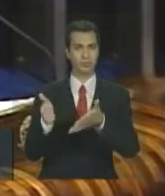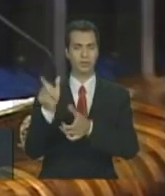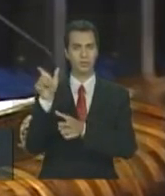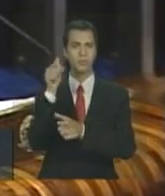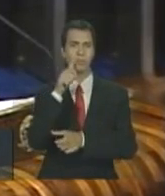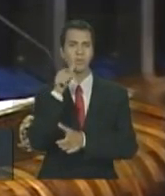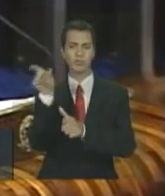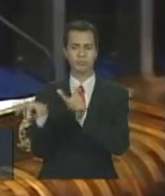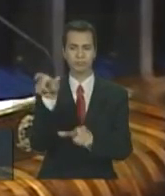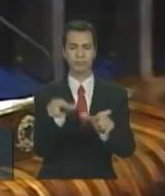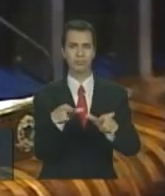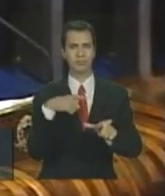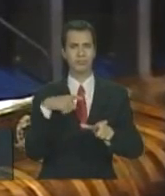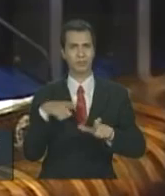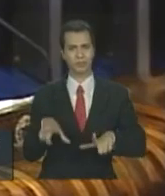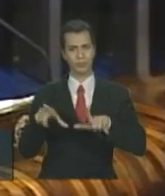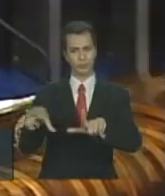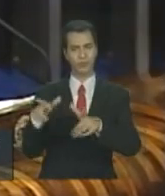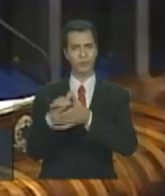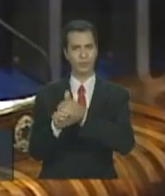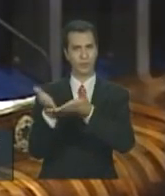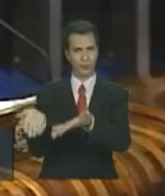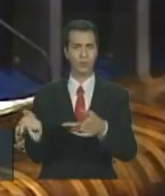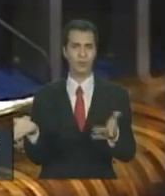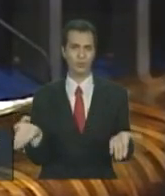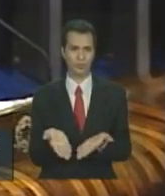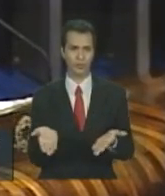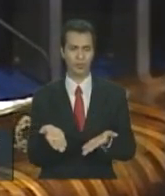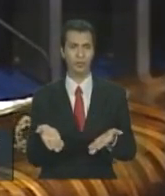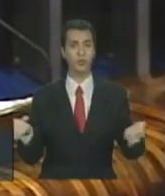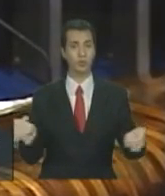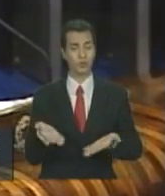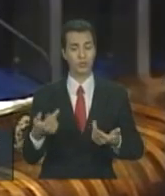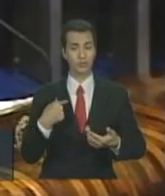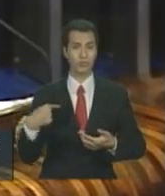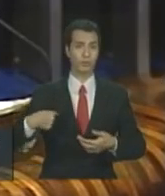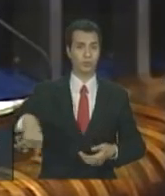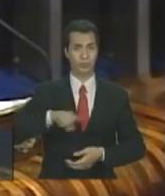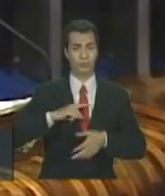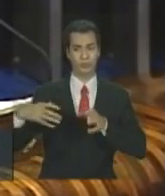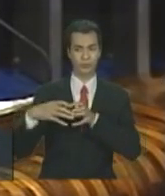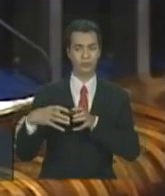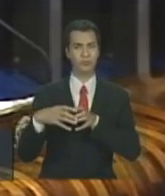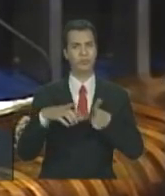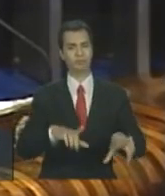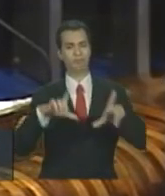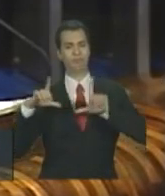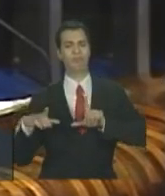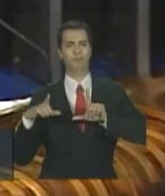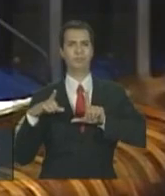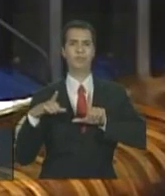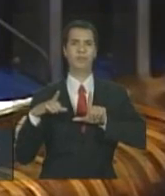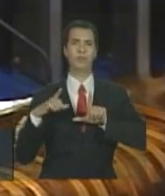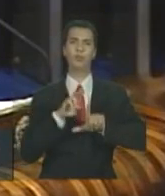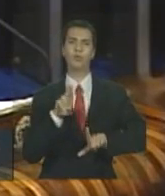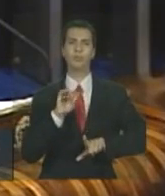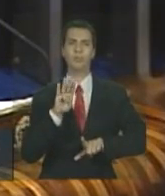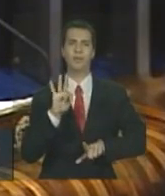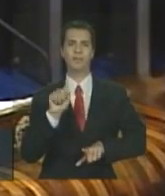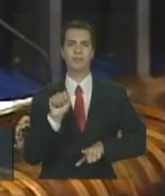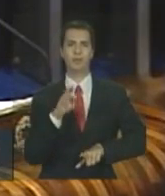presentes, com quem eu tenho a honra de compartilhar o prêmio Berta Lutz. Dirigir a cada uma delas